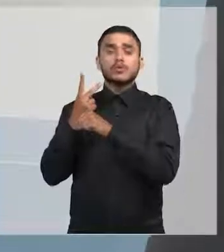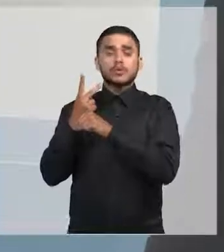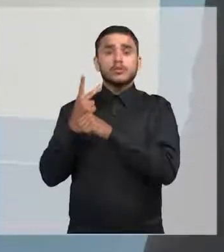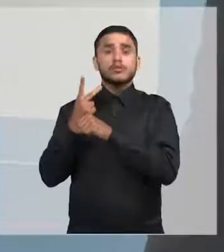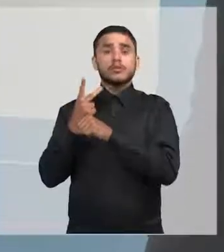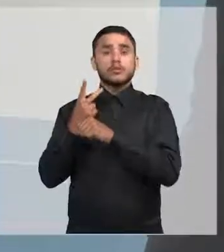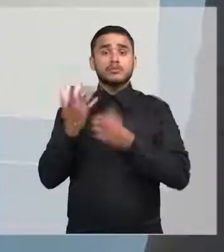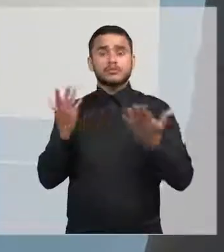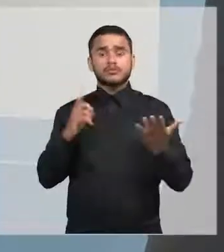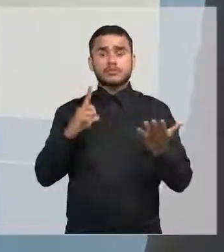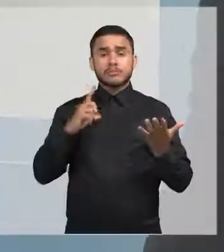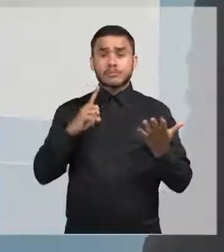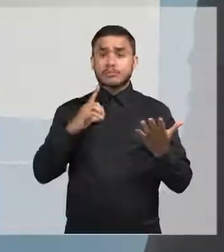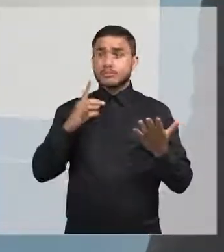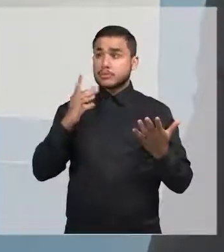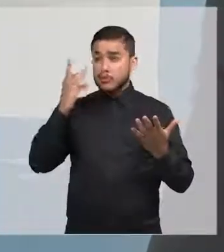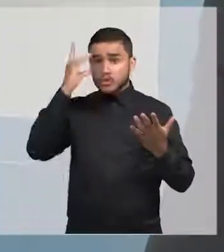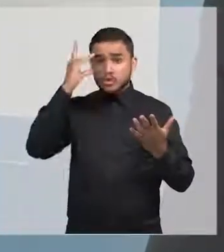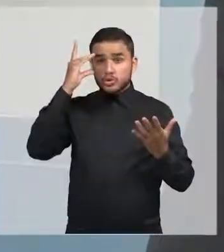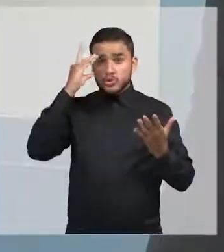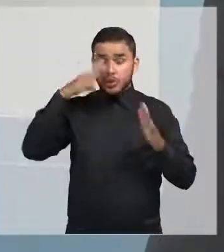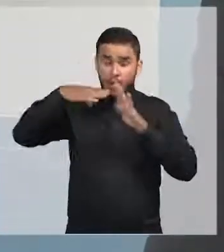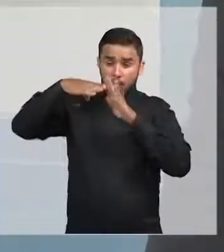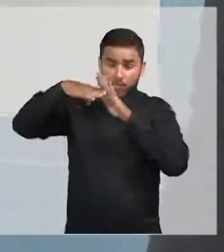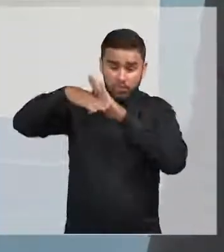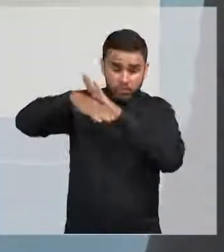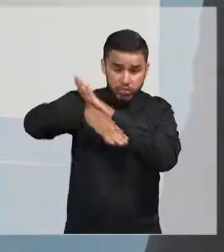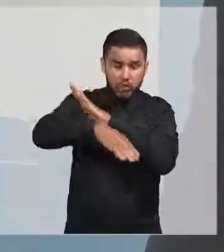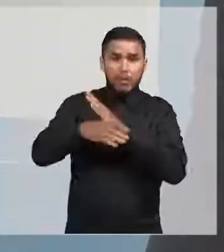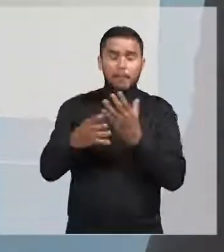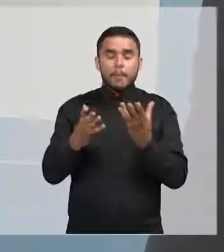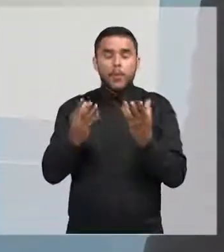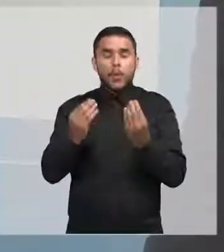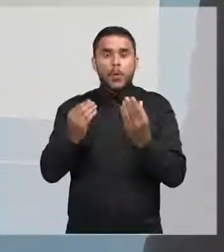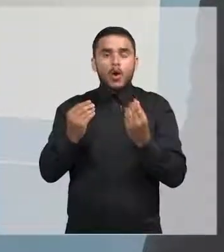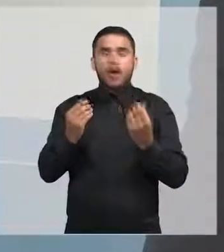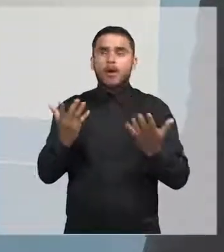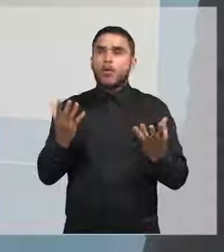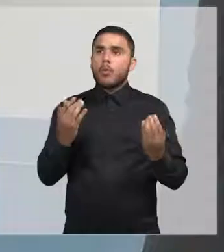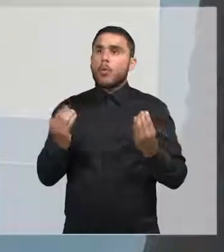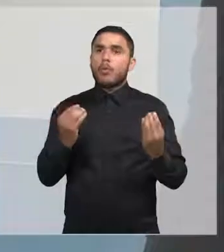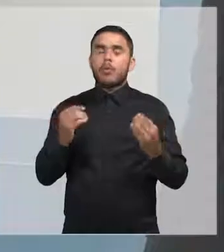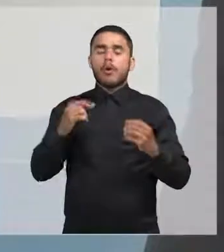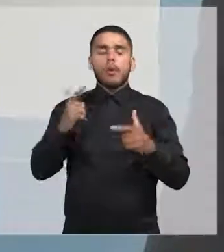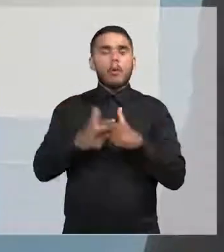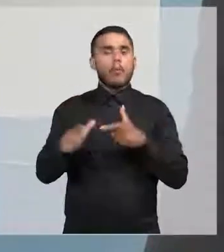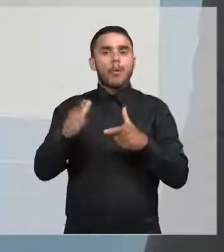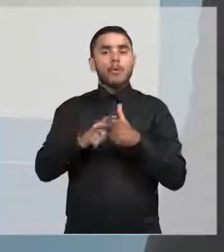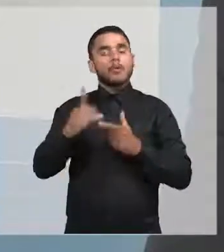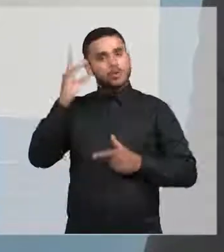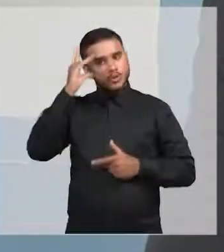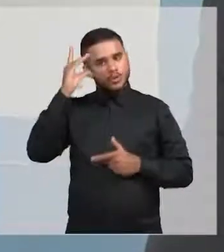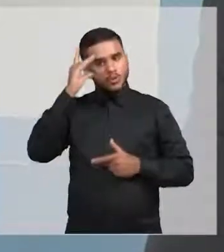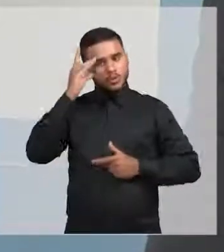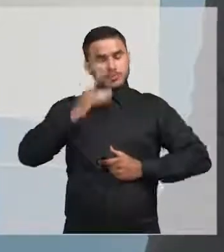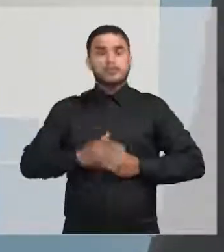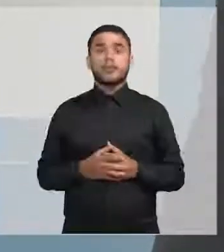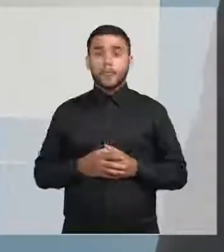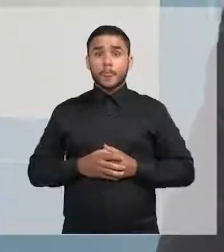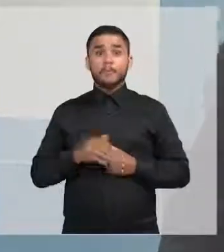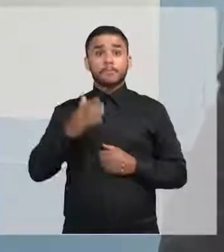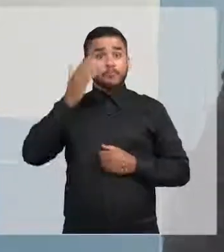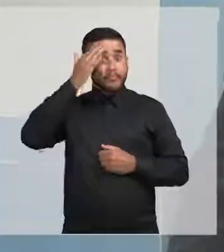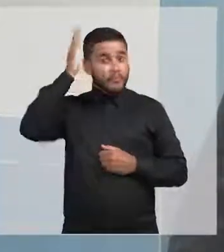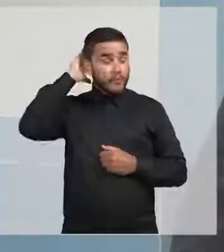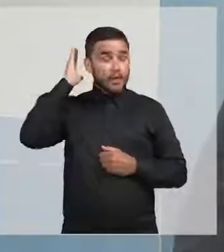aonde? Na Depressão Americana, em 1920, e aconteceu no governo Dilma. No governo Michel Temer